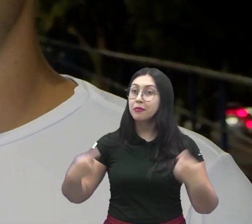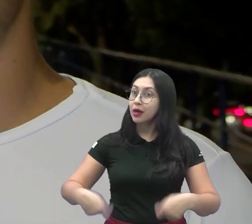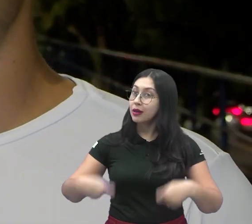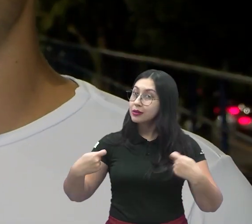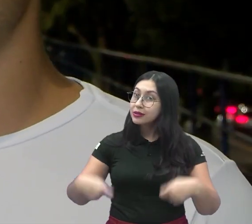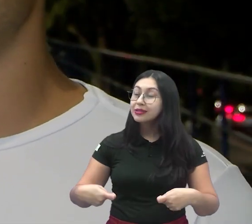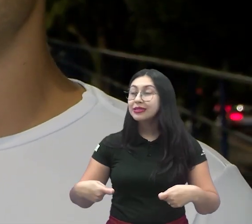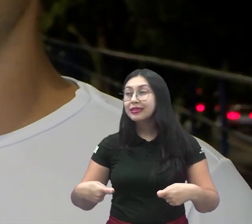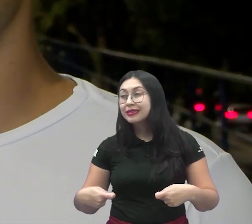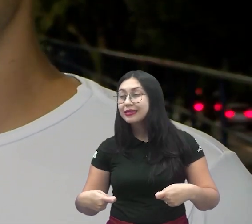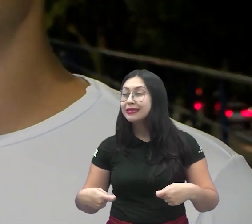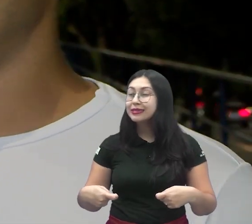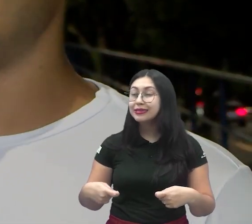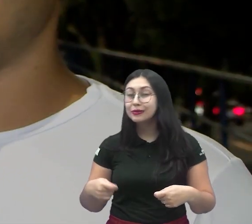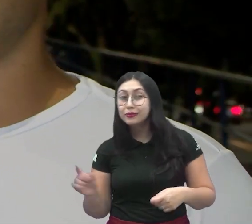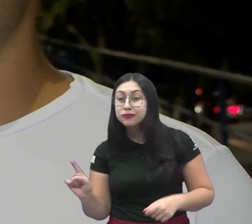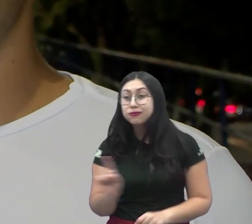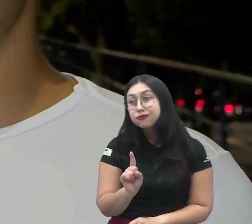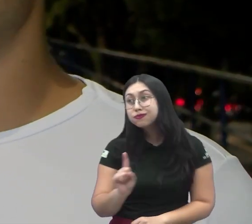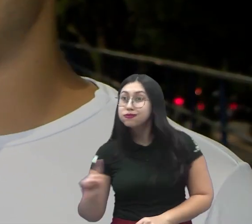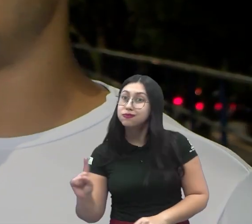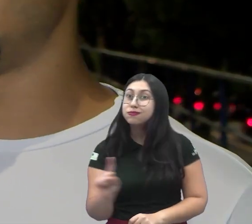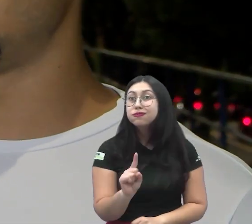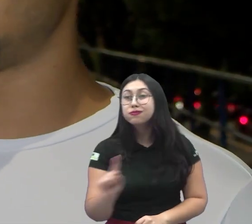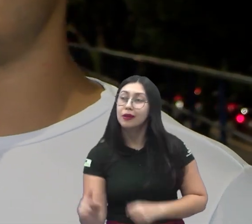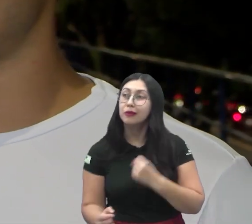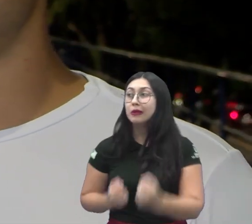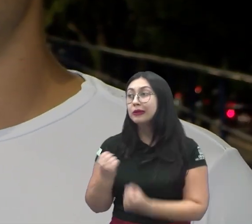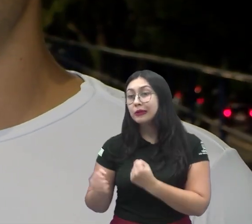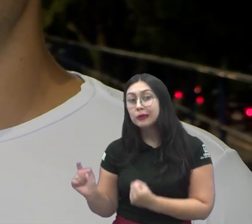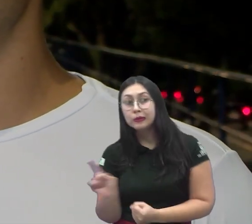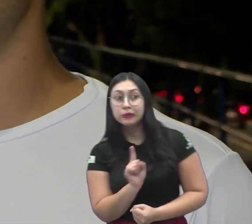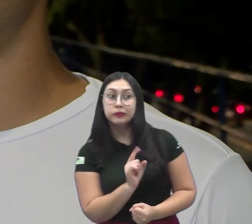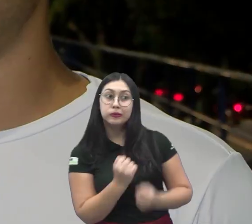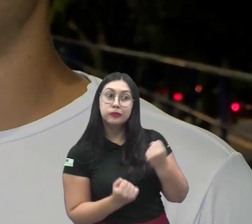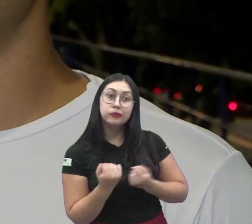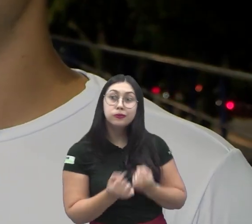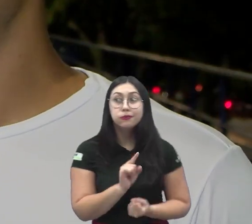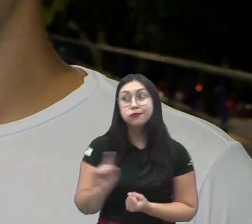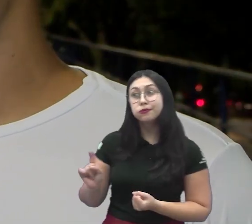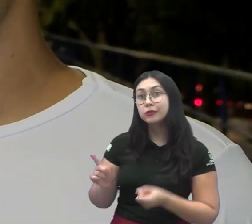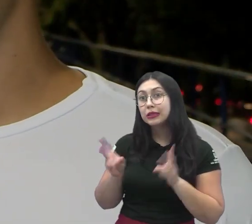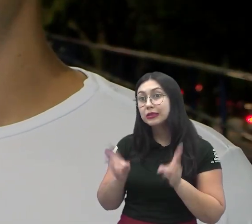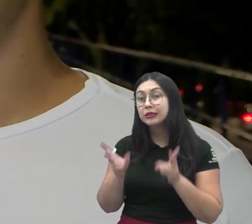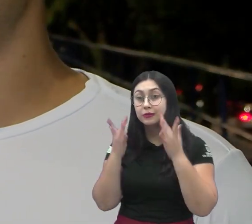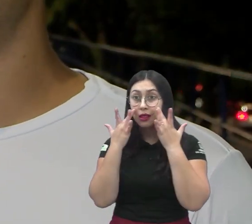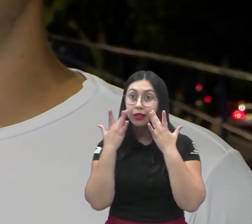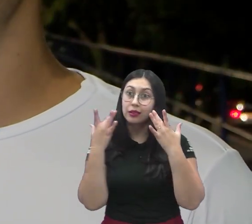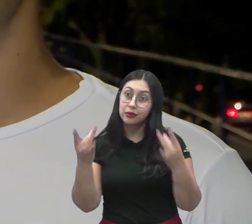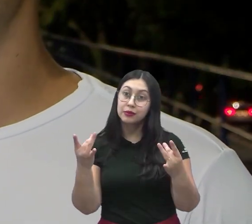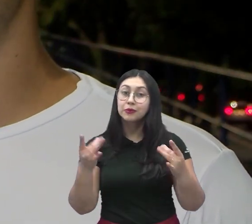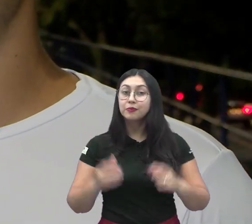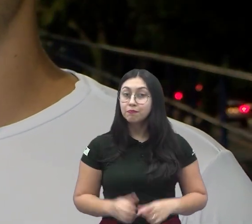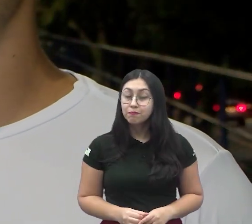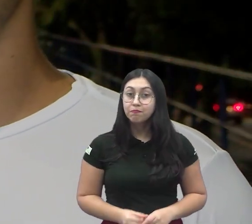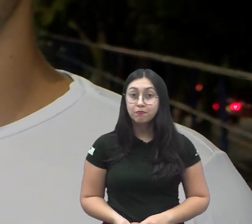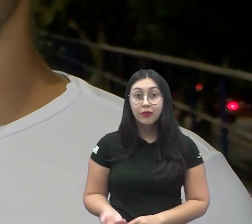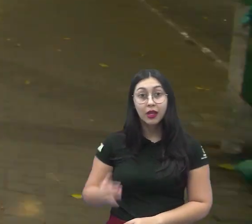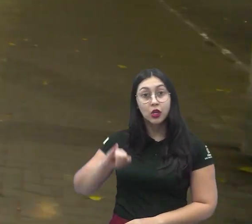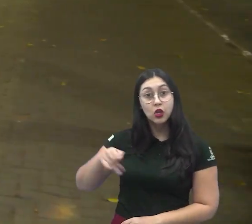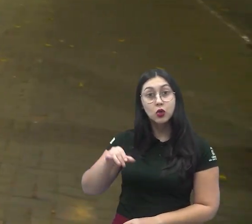gente tem que ter essa percepção de estar desviando, de estar olhando para a